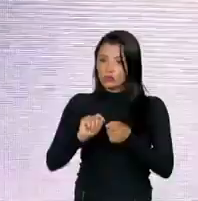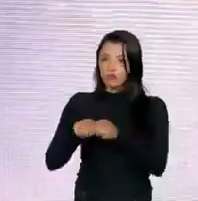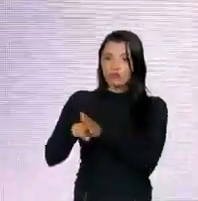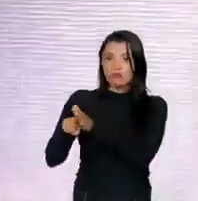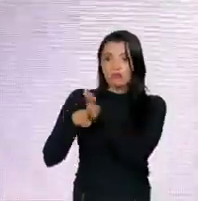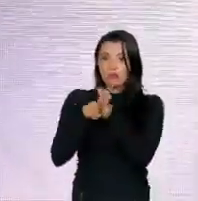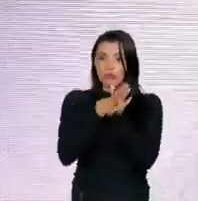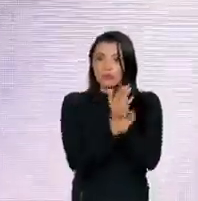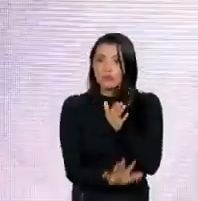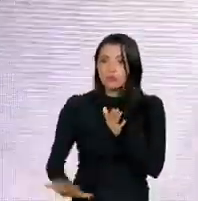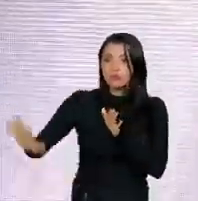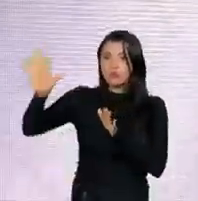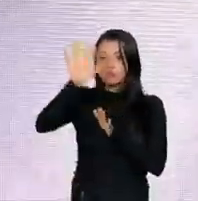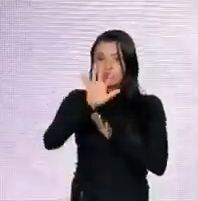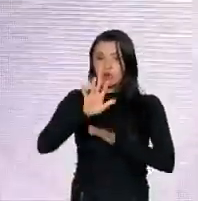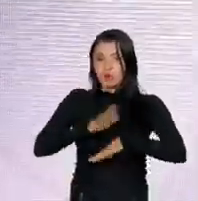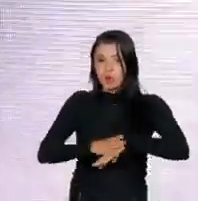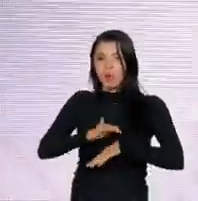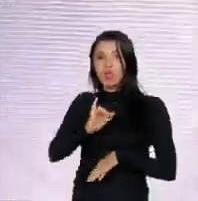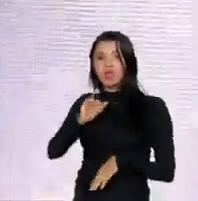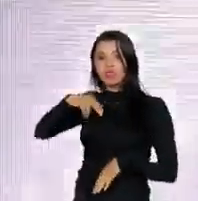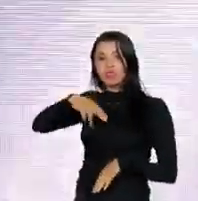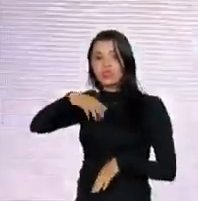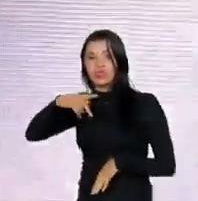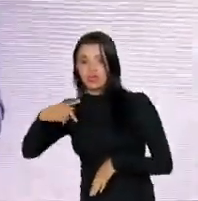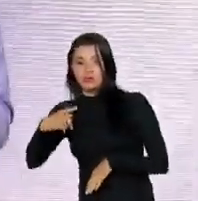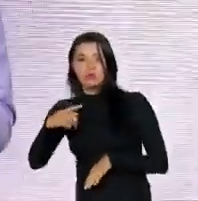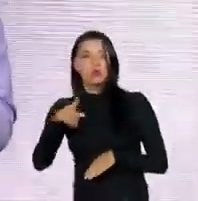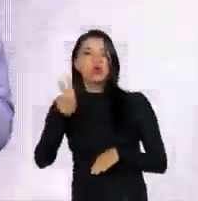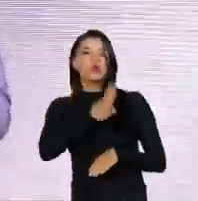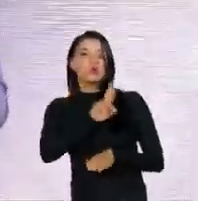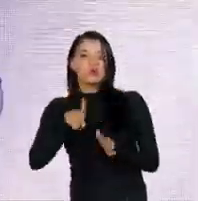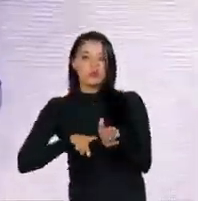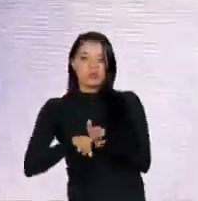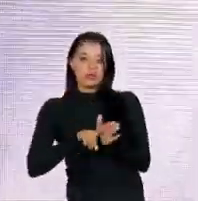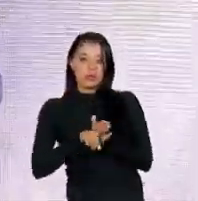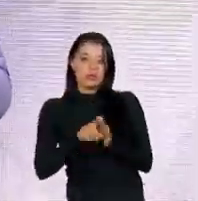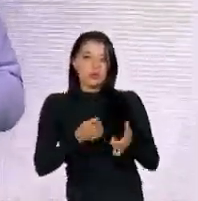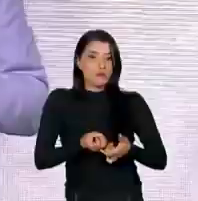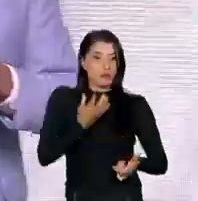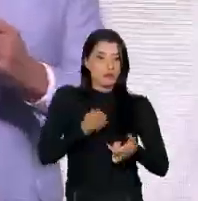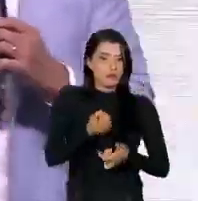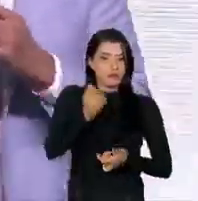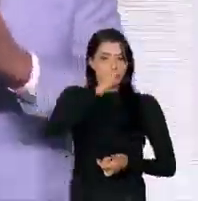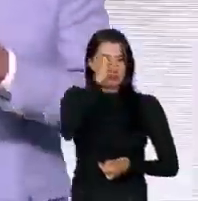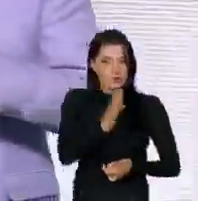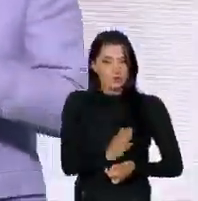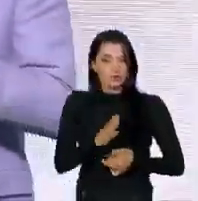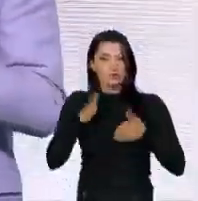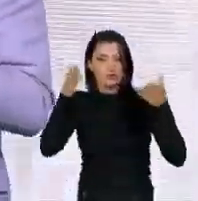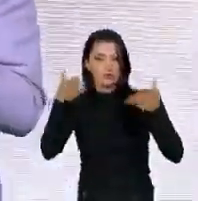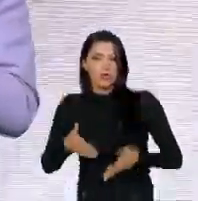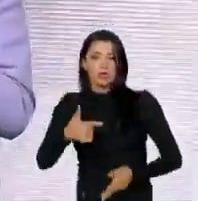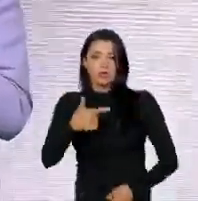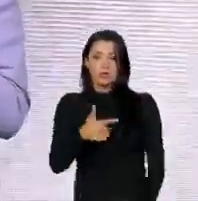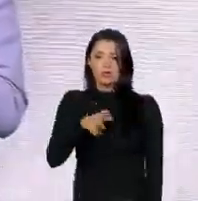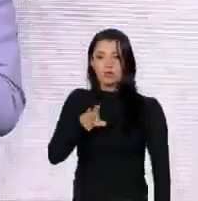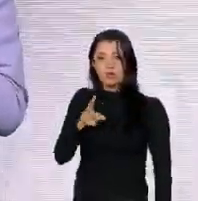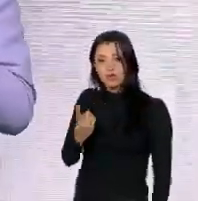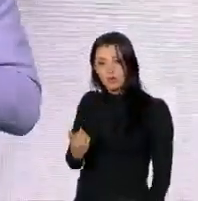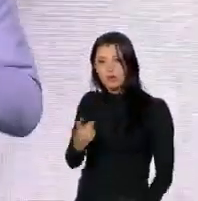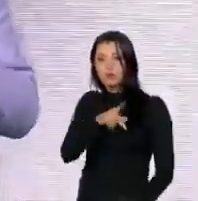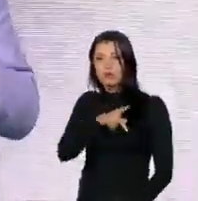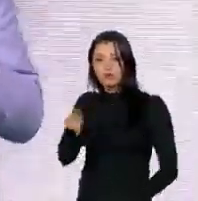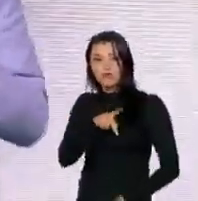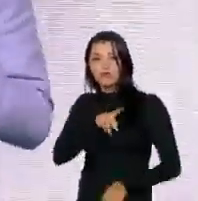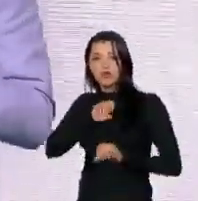pesquisa nacional pelo INEP, nós chamamos de Pesquisa Alfabetiza Brasil, onde participaram 251 professores